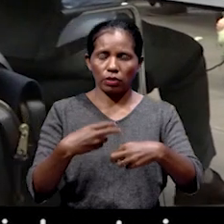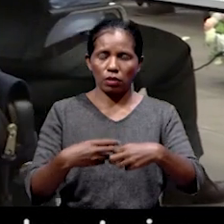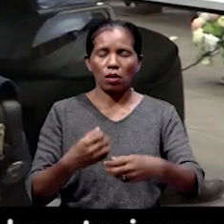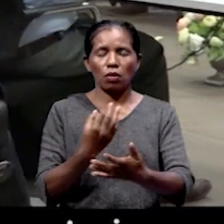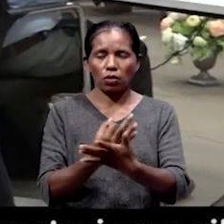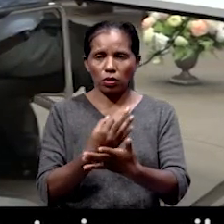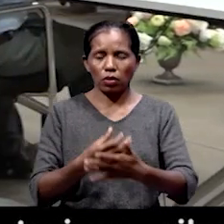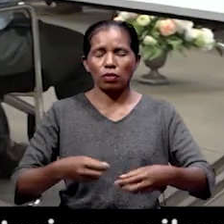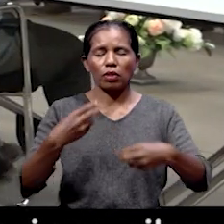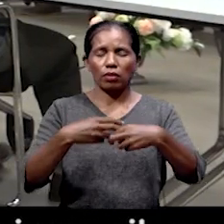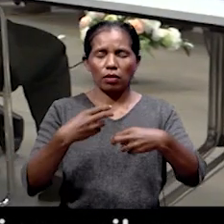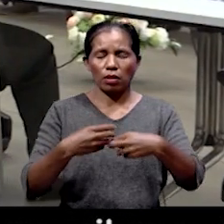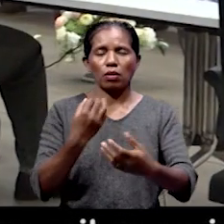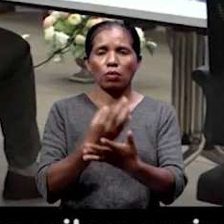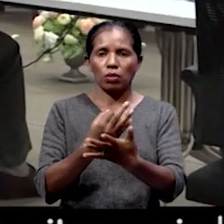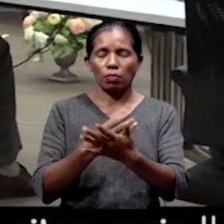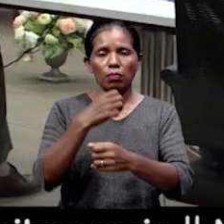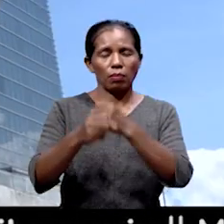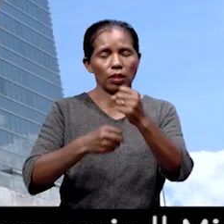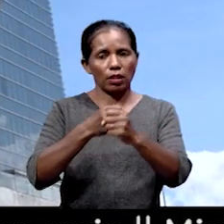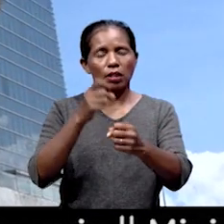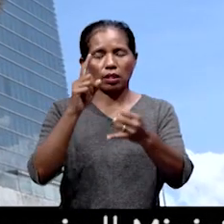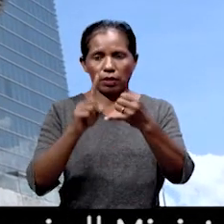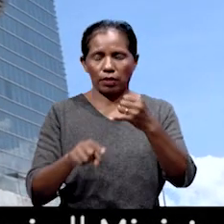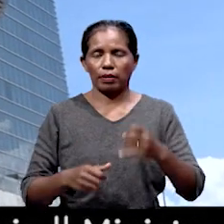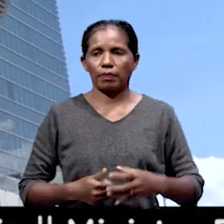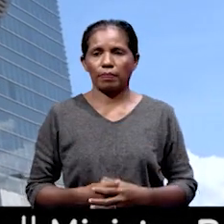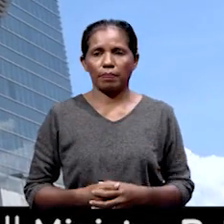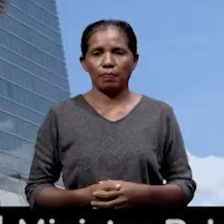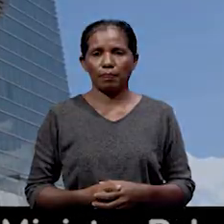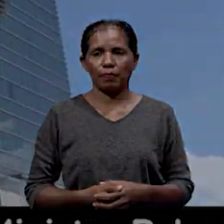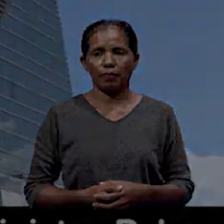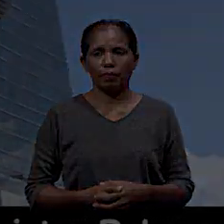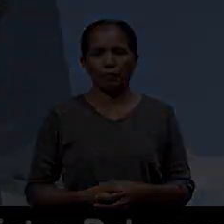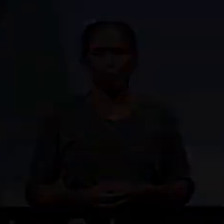ameaça ba sustentabilidade fiscal. Gasparinha de Souza, Zuvial da Costa, GMN.